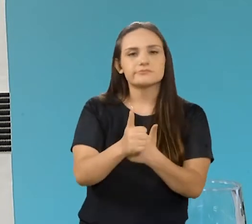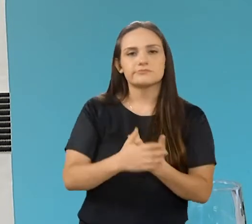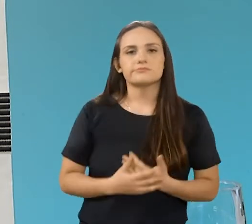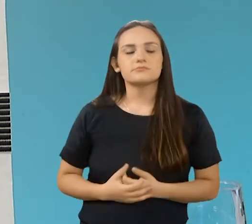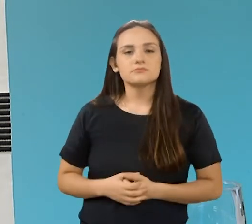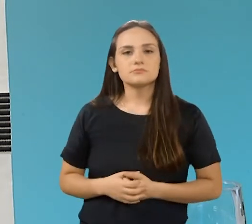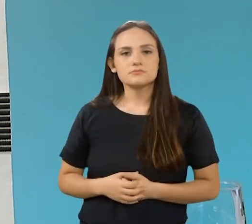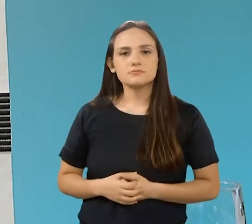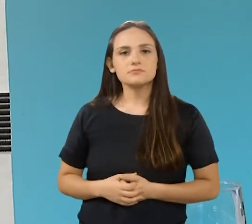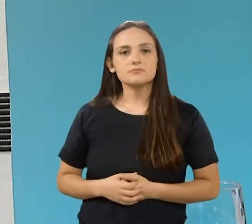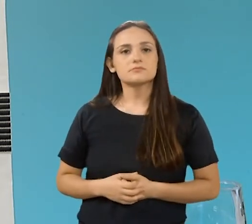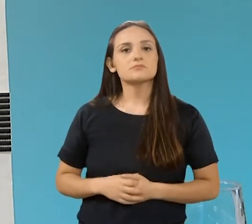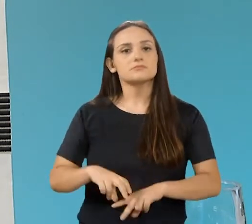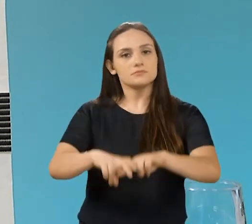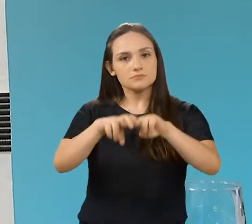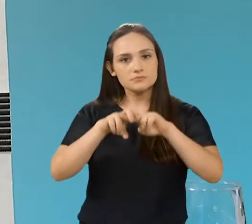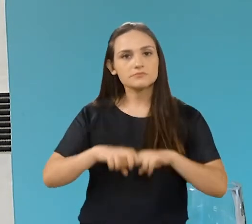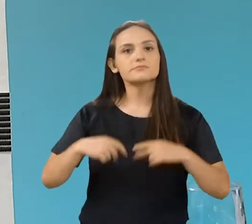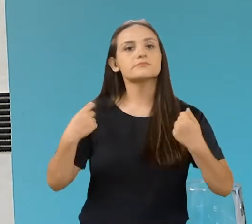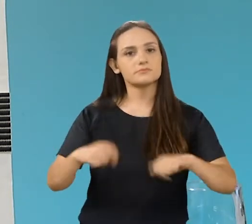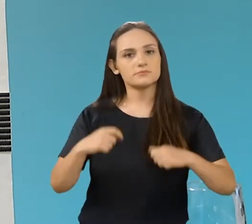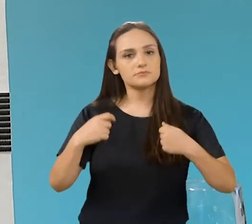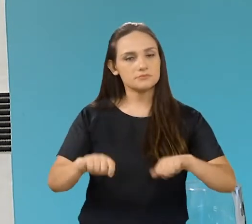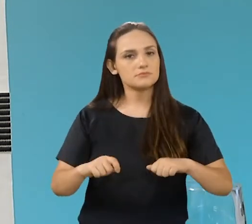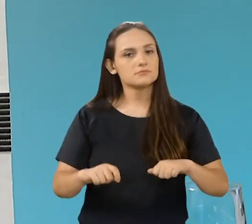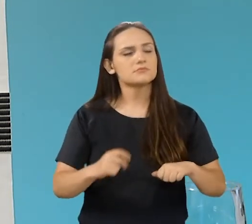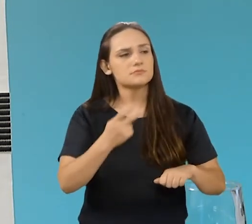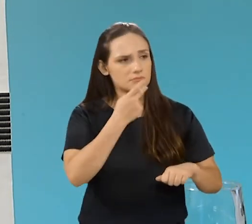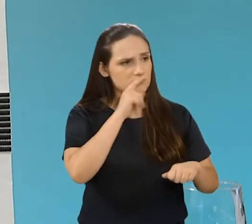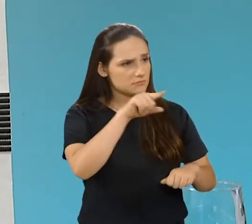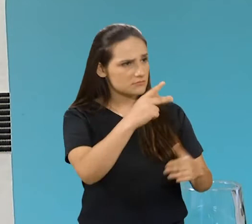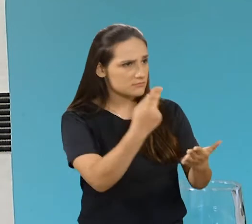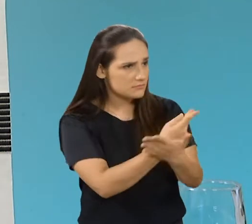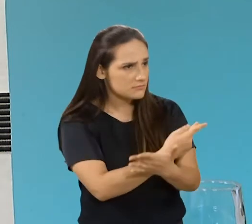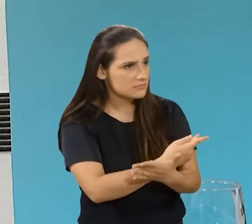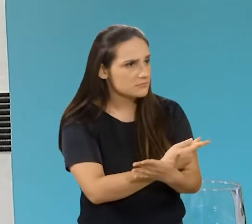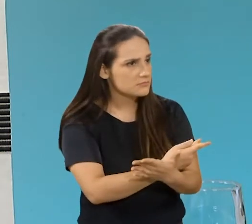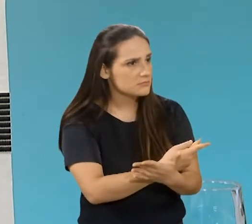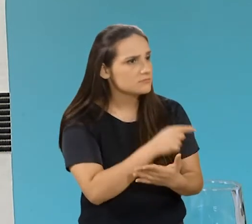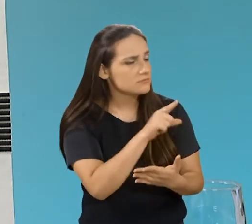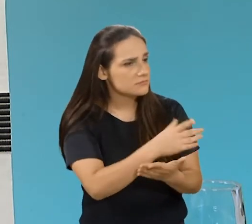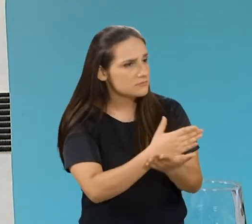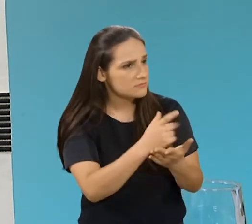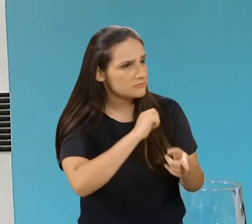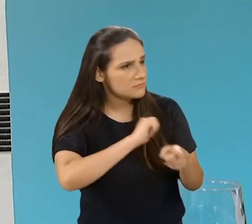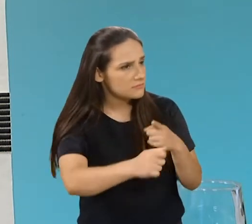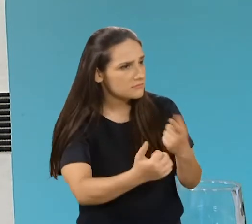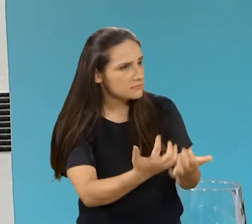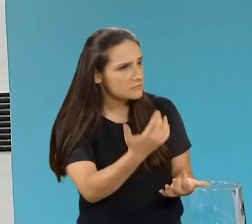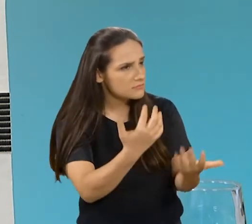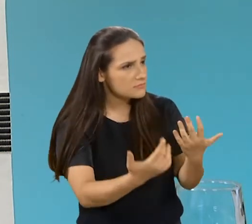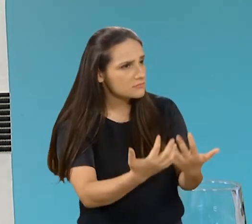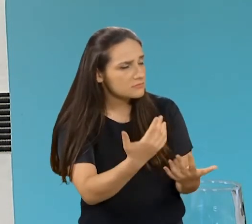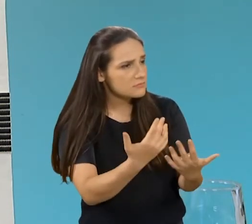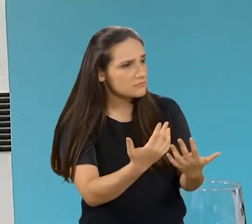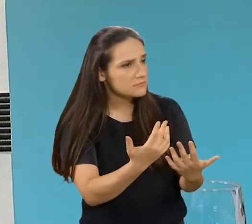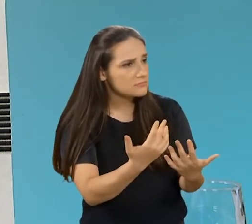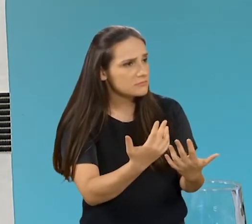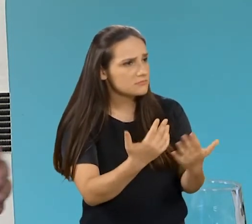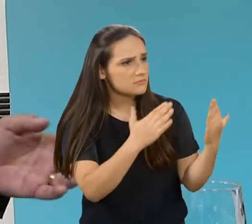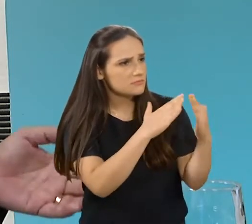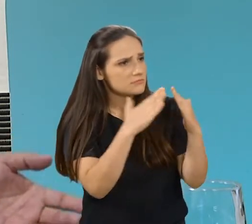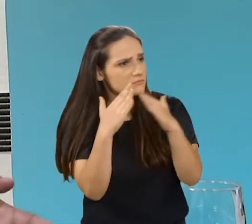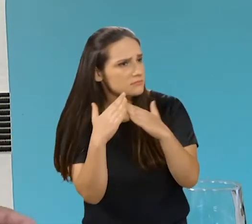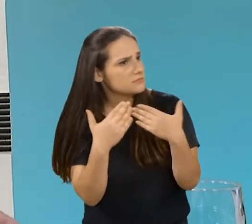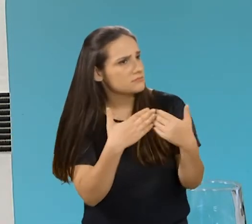você responsabilizar também aquela pessoa que provocou o incêndio, que levou o dano para seus vizinhos